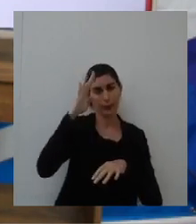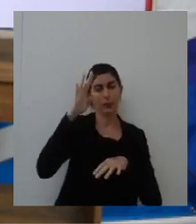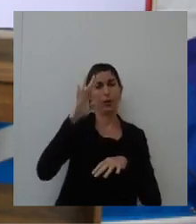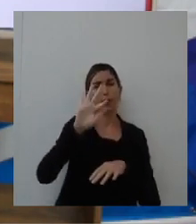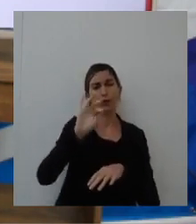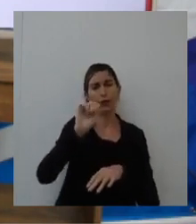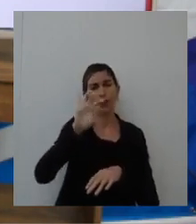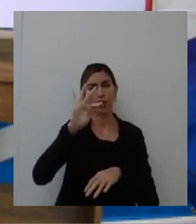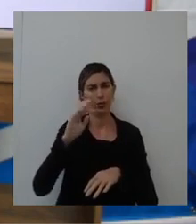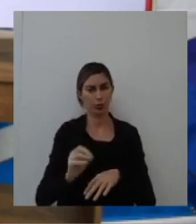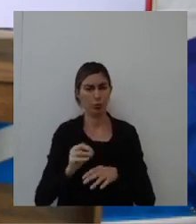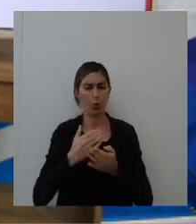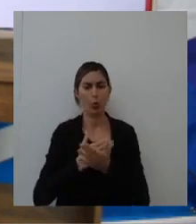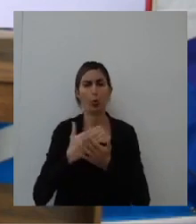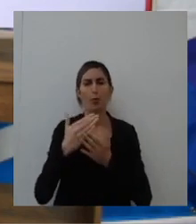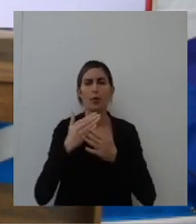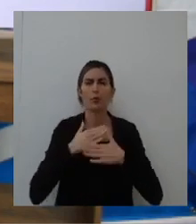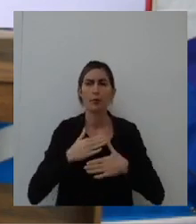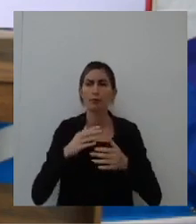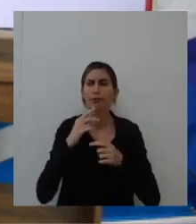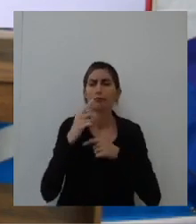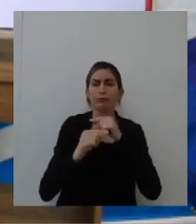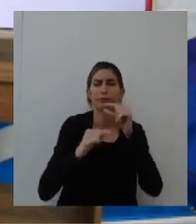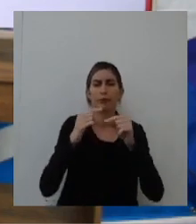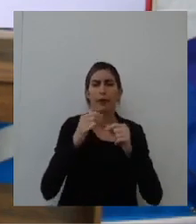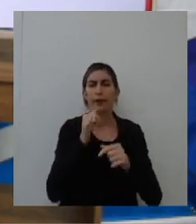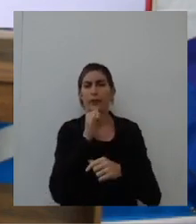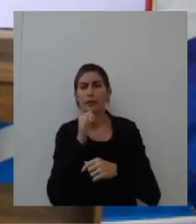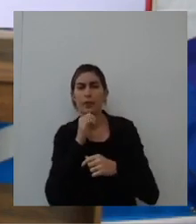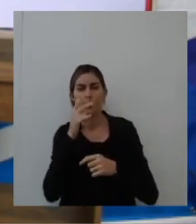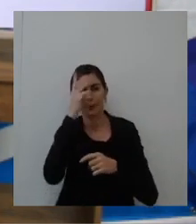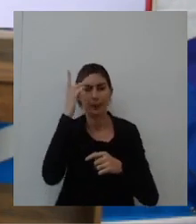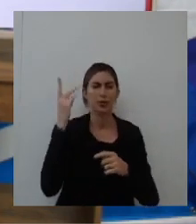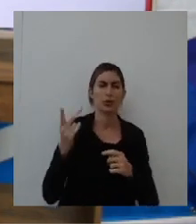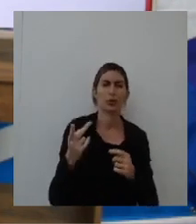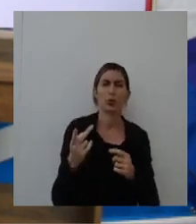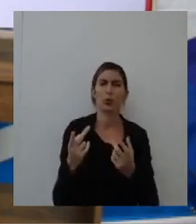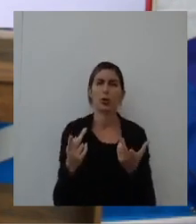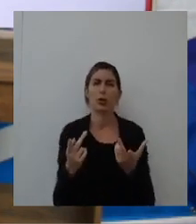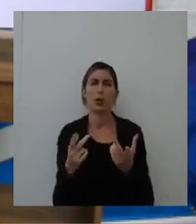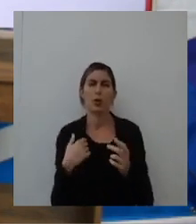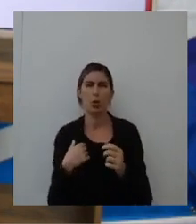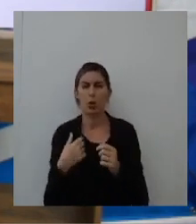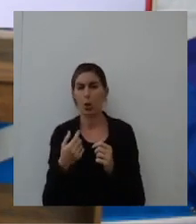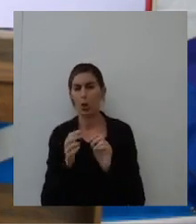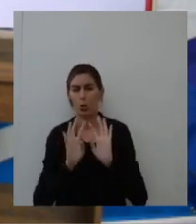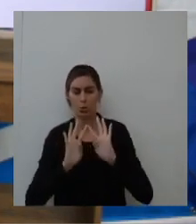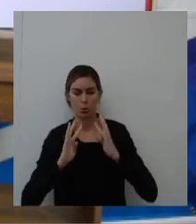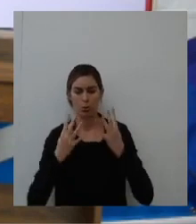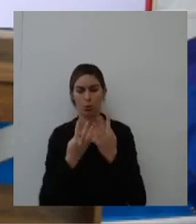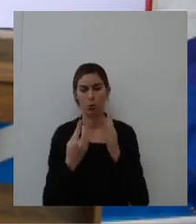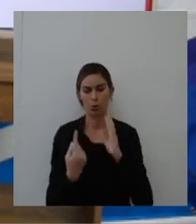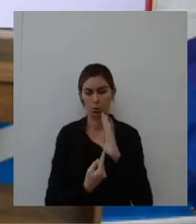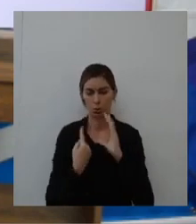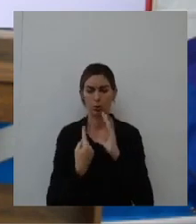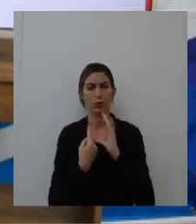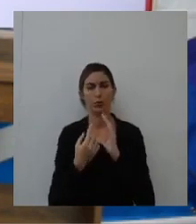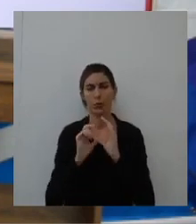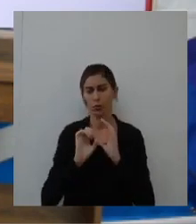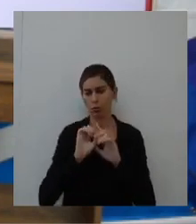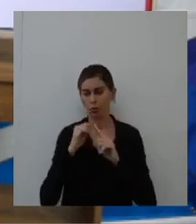A gente não pode começar a divagar sobre, por exemplo, se as pessoas estão furando o isolamento social. A gente tem que